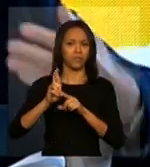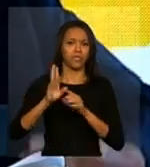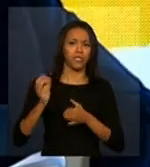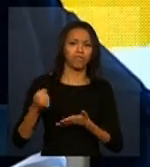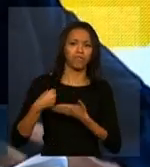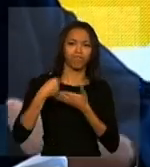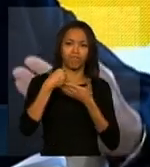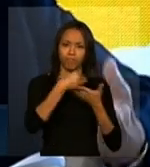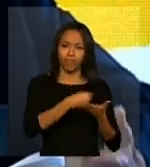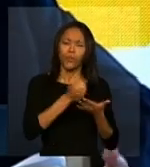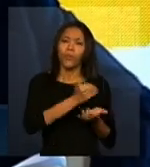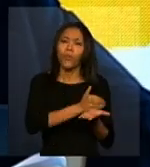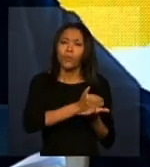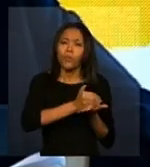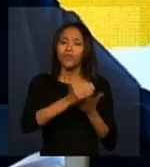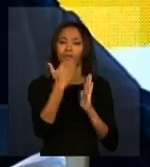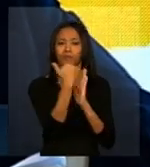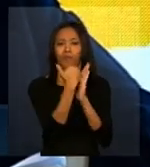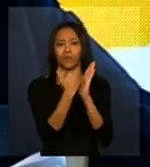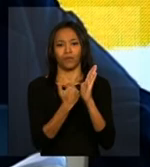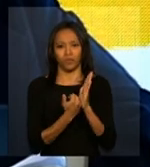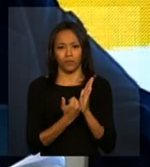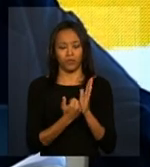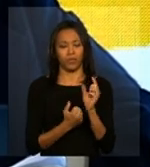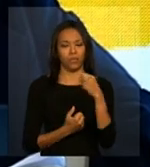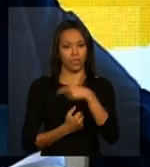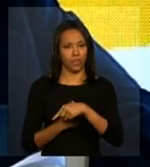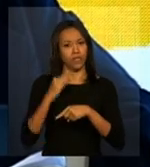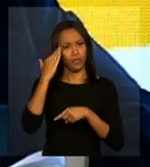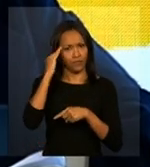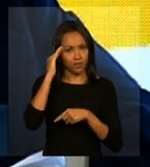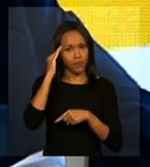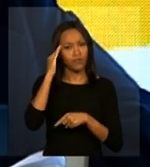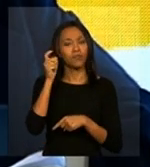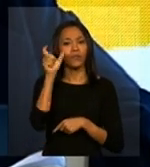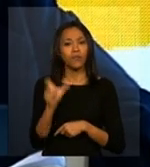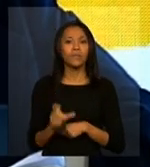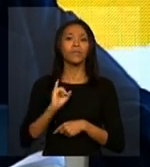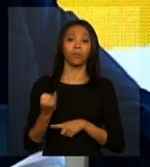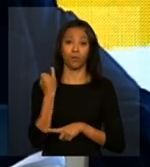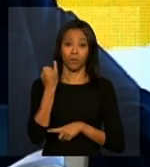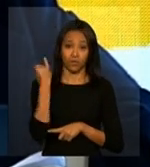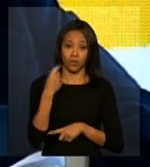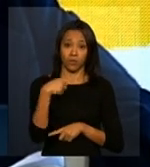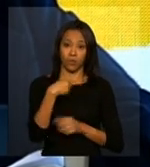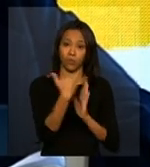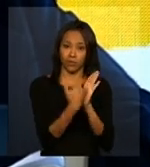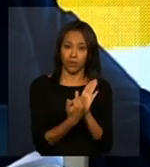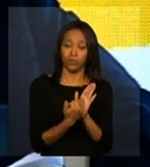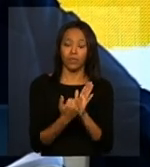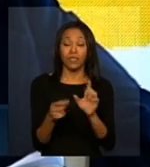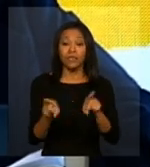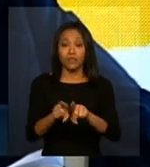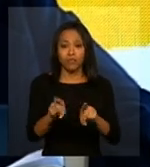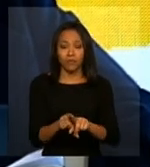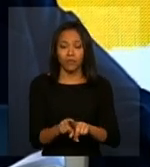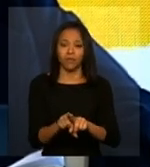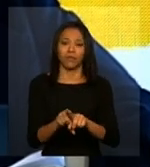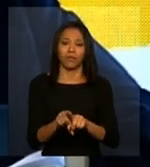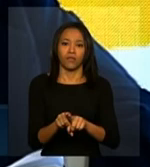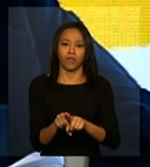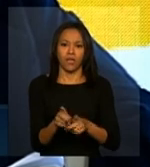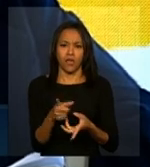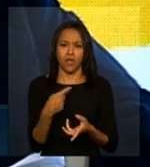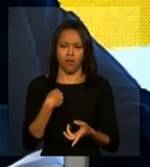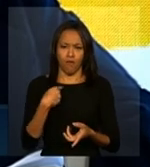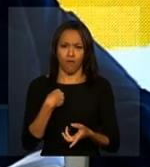no seu início, no que ele compreendeu da importância dele, e também, e sobretudo,